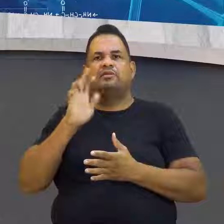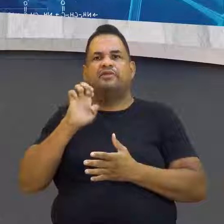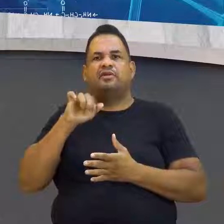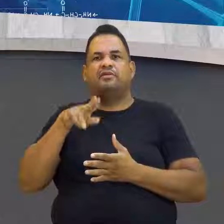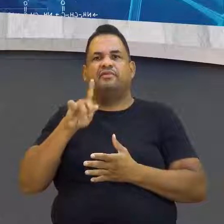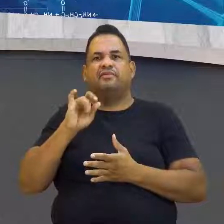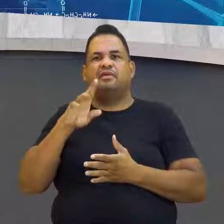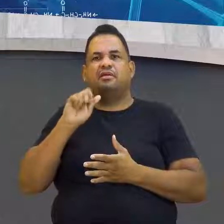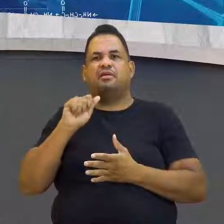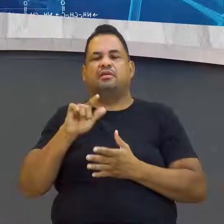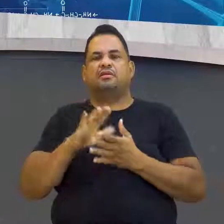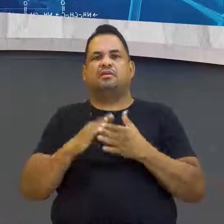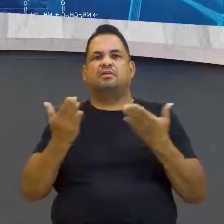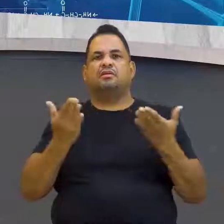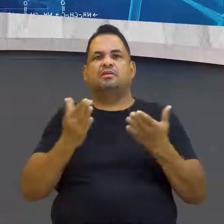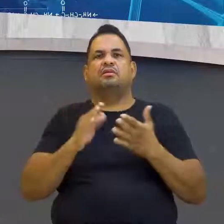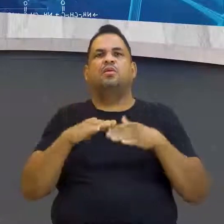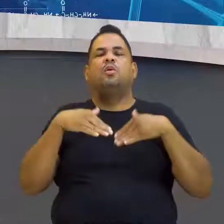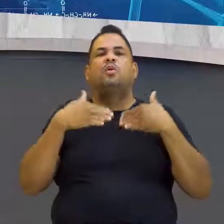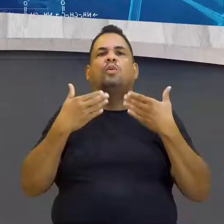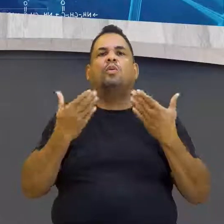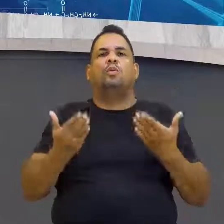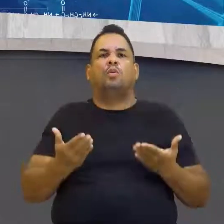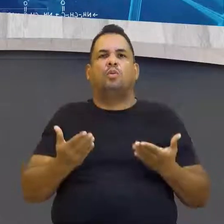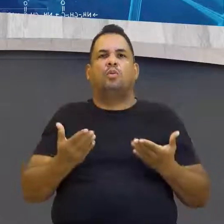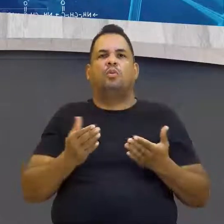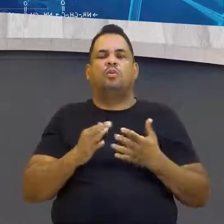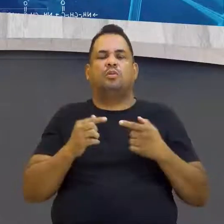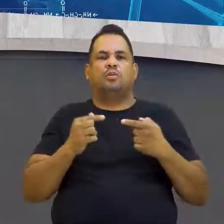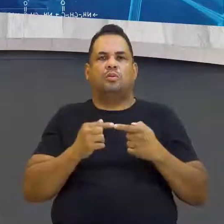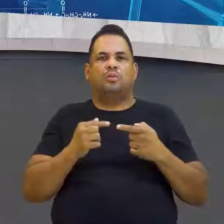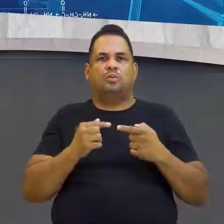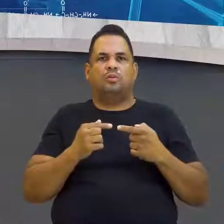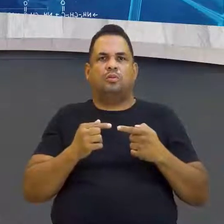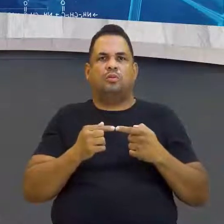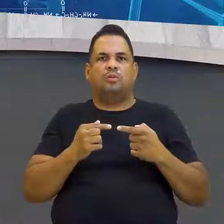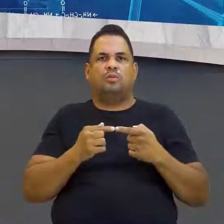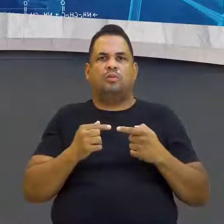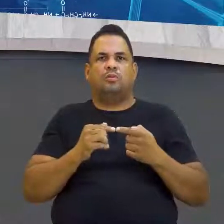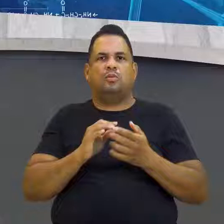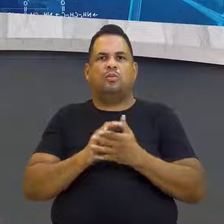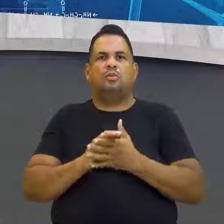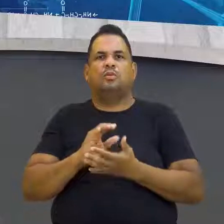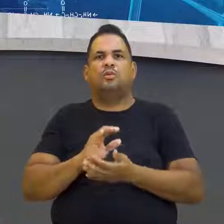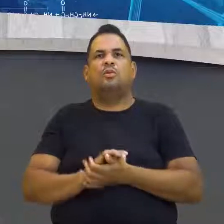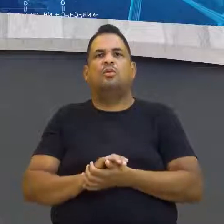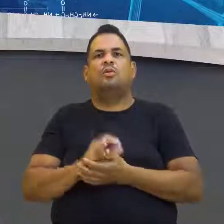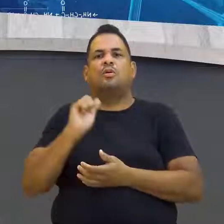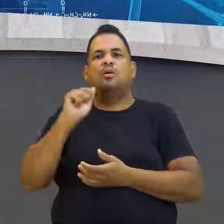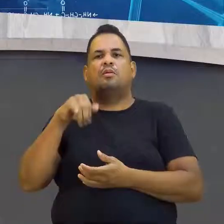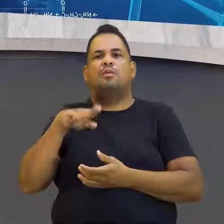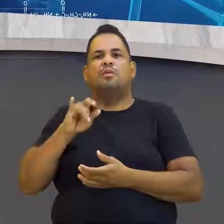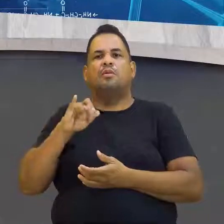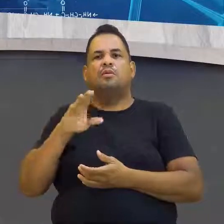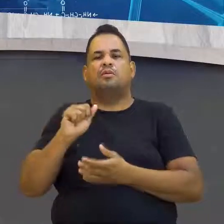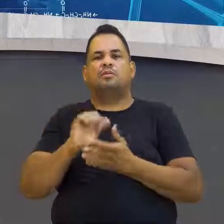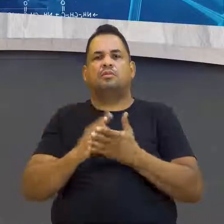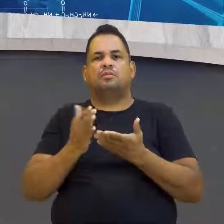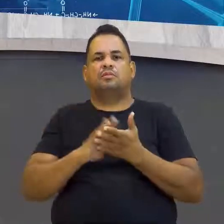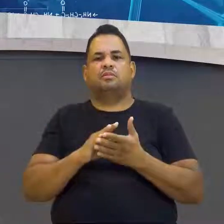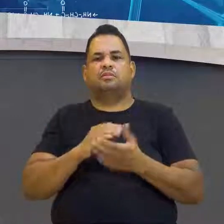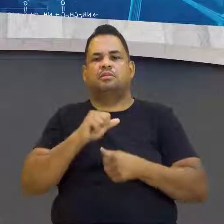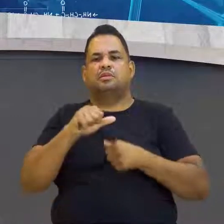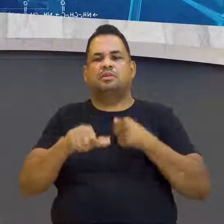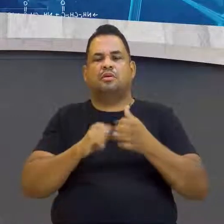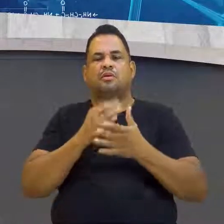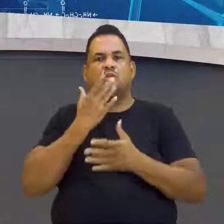nessa situação, quando ela entra em contato com o hidróxido de amônio, ela fica com a cor vermelha.